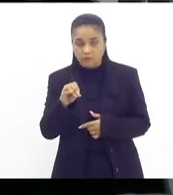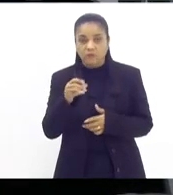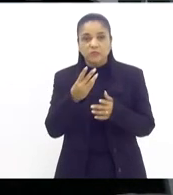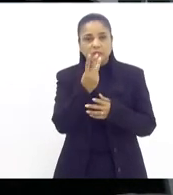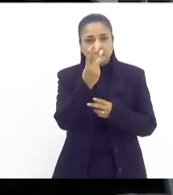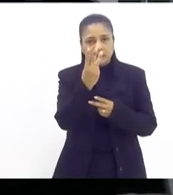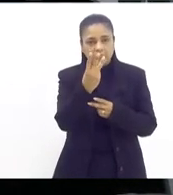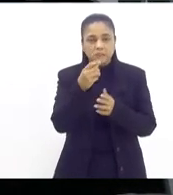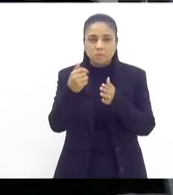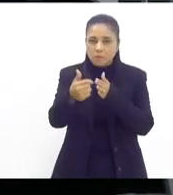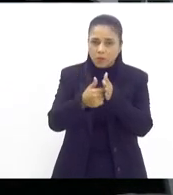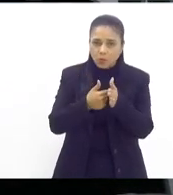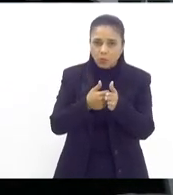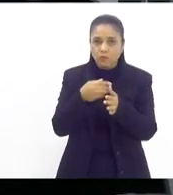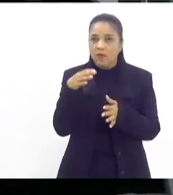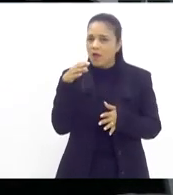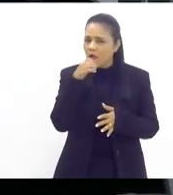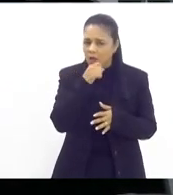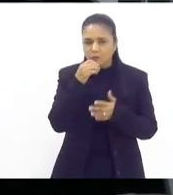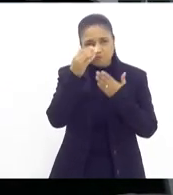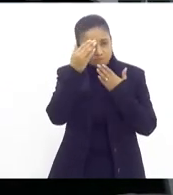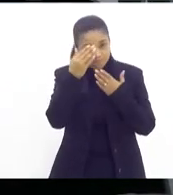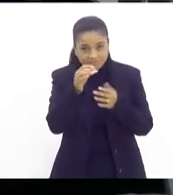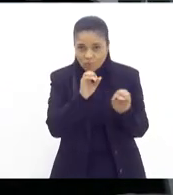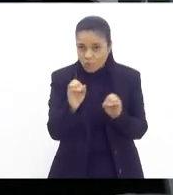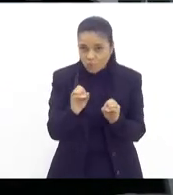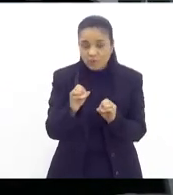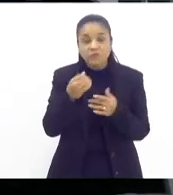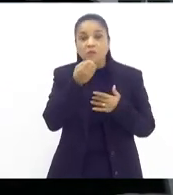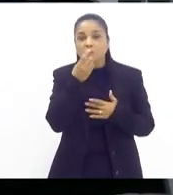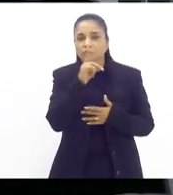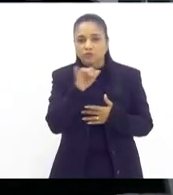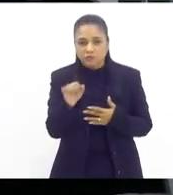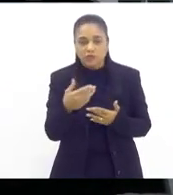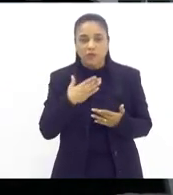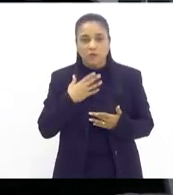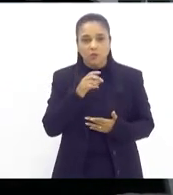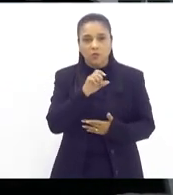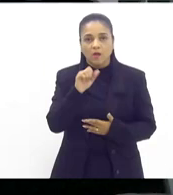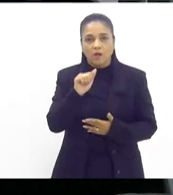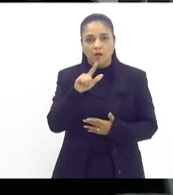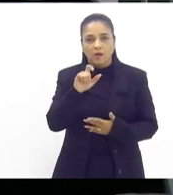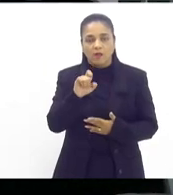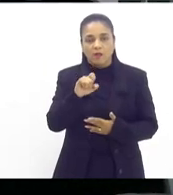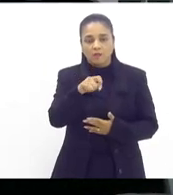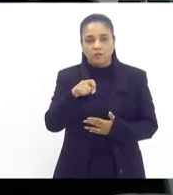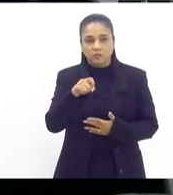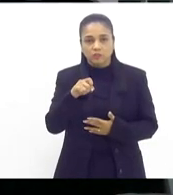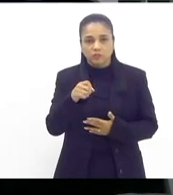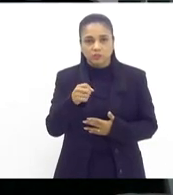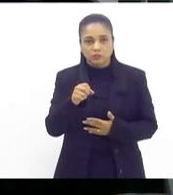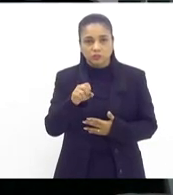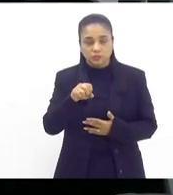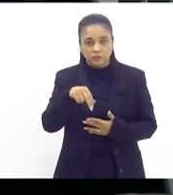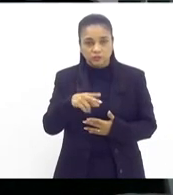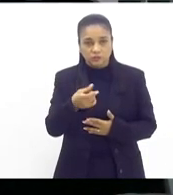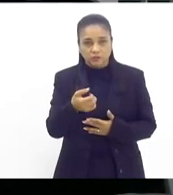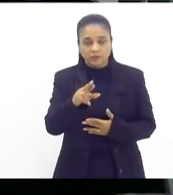Só peço a mesma coisa, Alexandre, breve, sem agradecer ninguém. Bom dia a todos. Sou Alexandre Mello, sou presidente do Sindicato dos Auditores